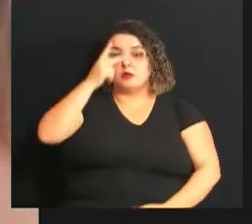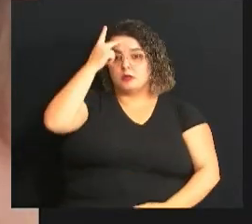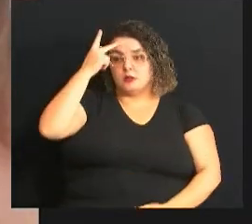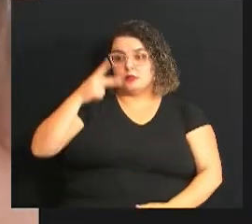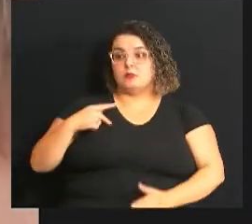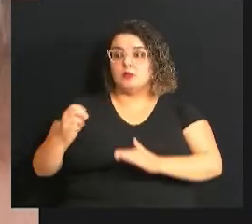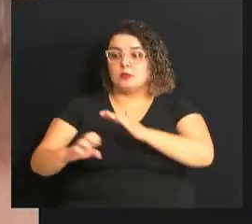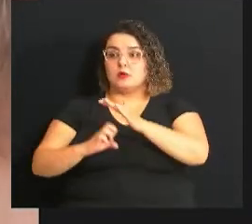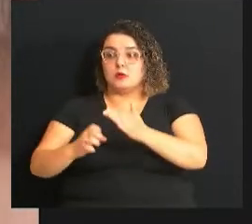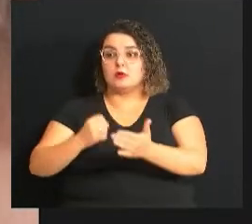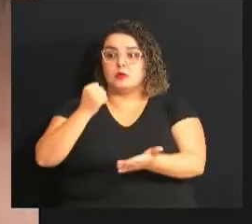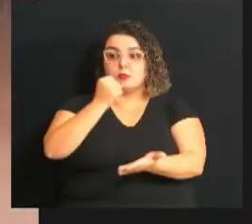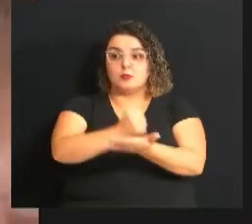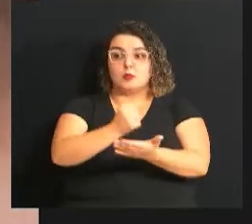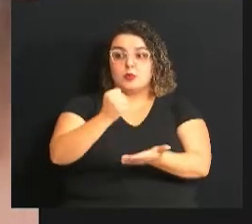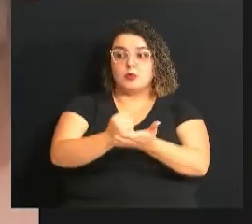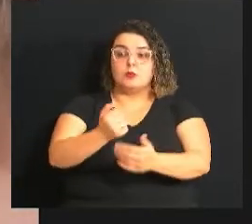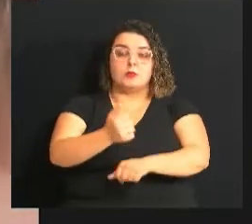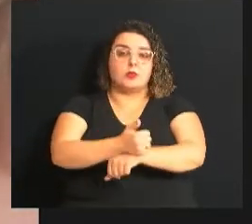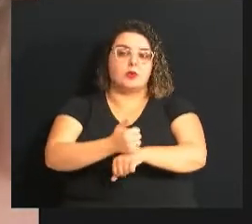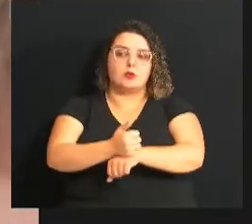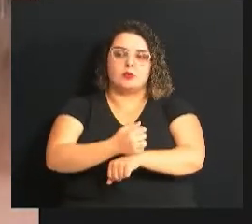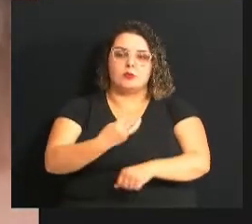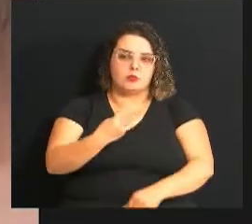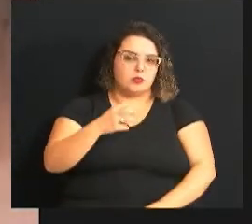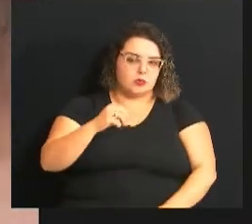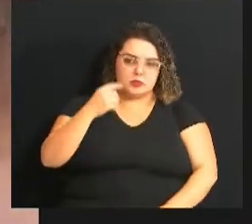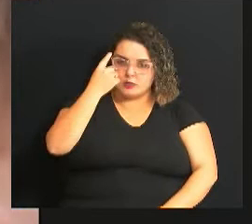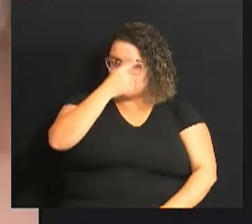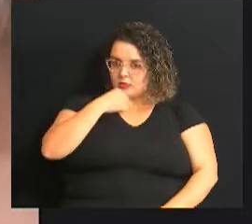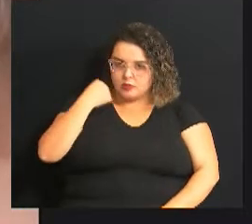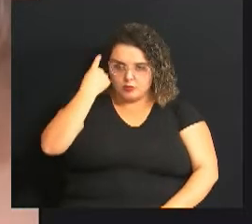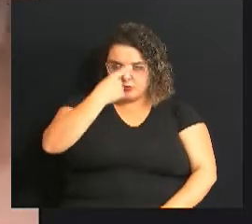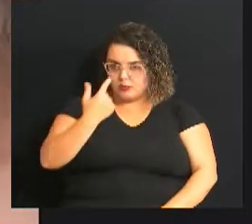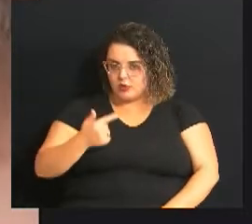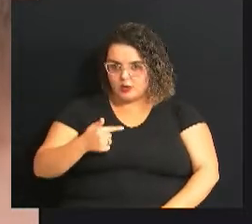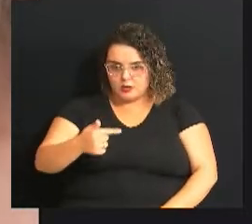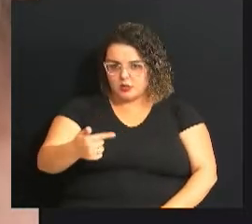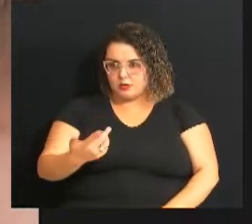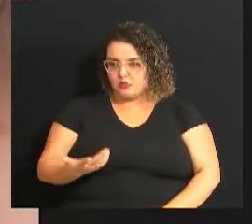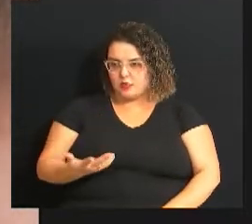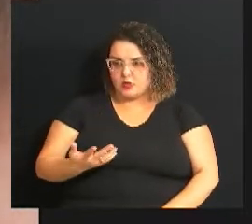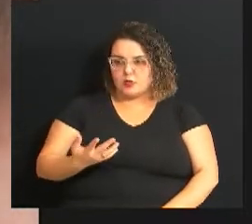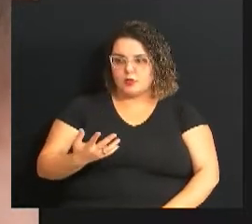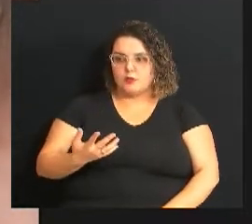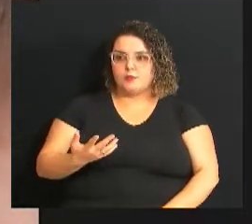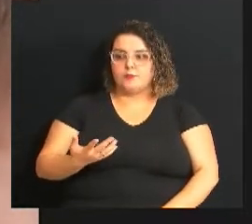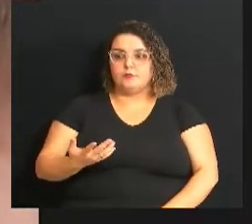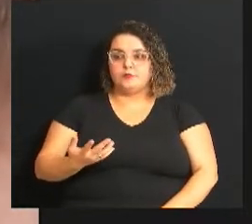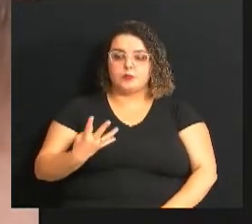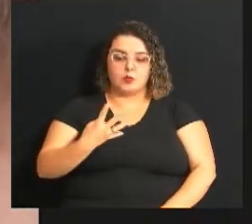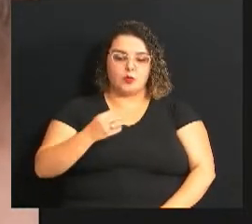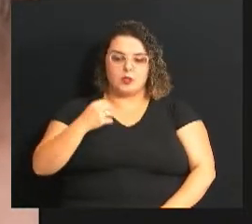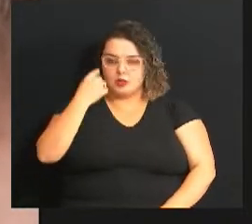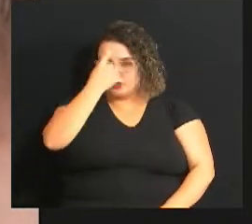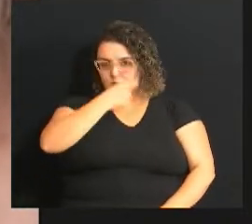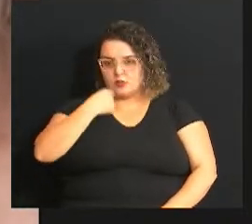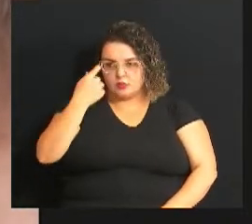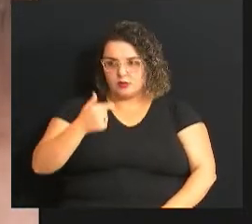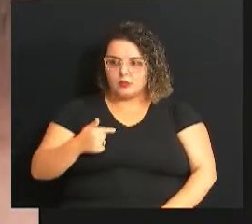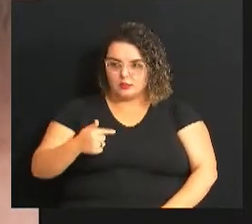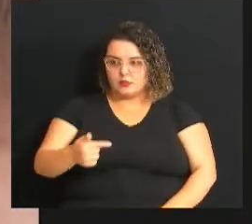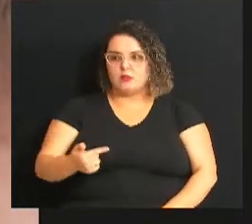contratando profissionais por 30 horas semanais, por 40 horas semanais, já com a remuneração